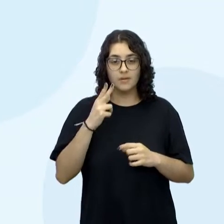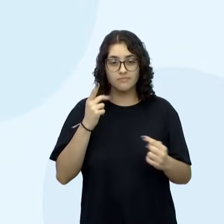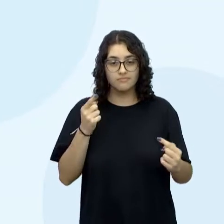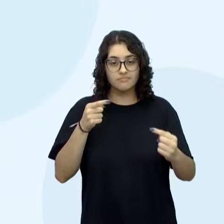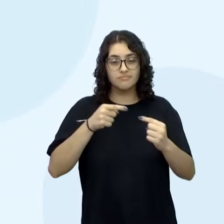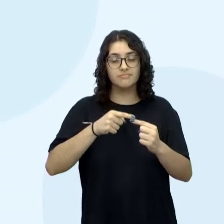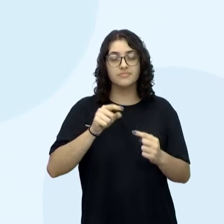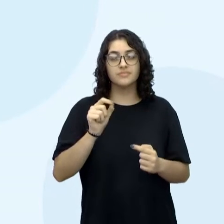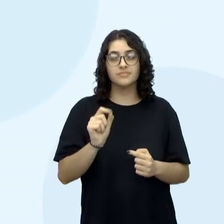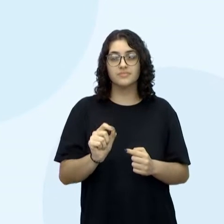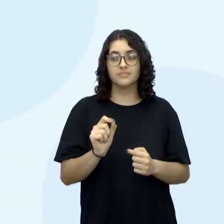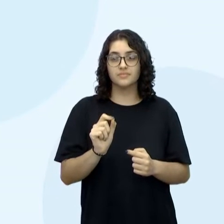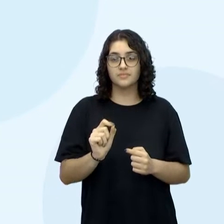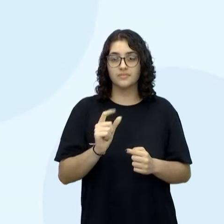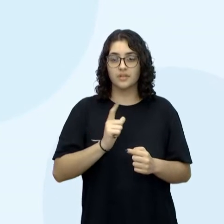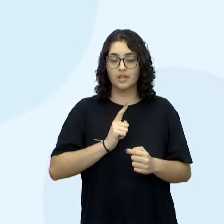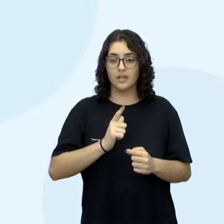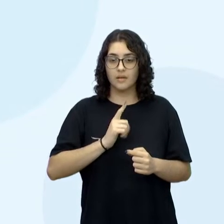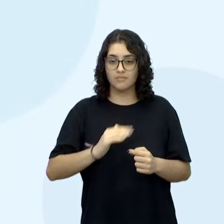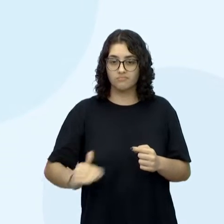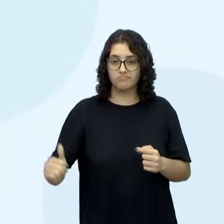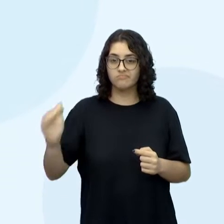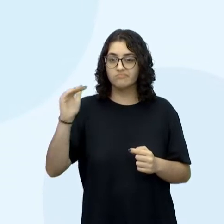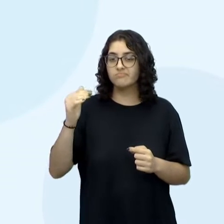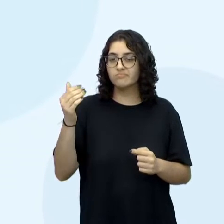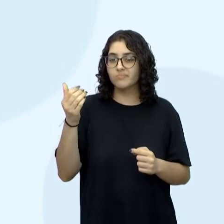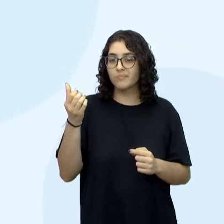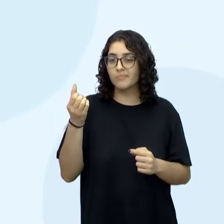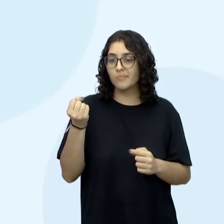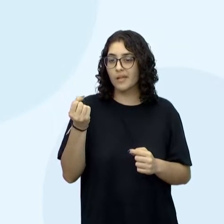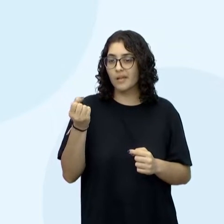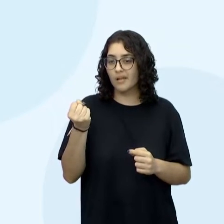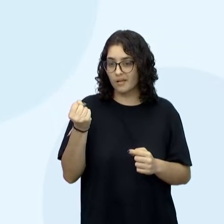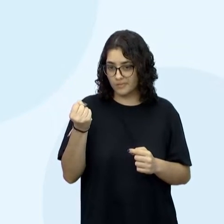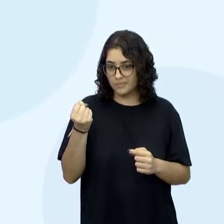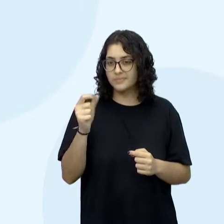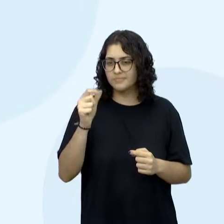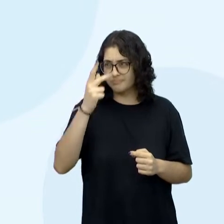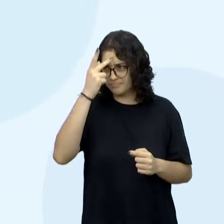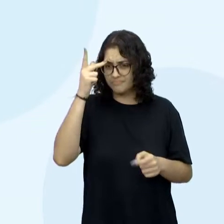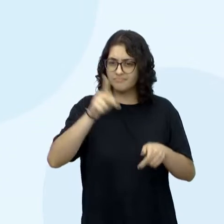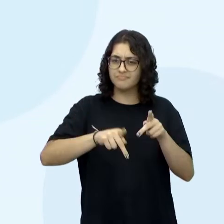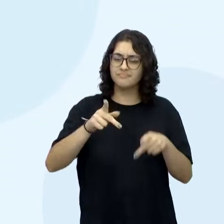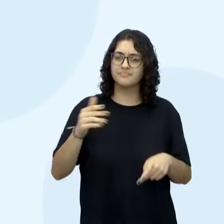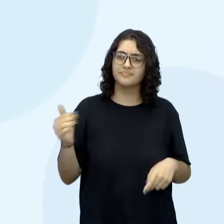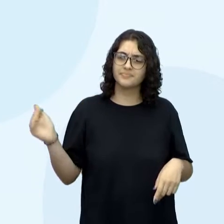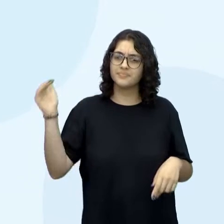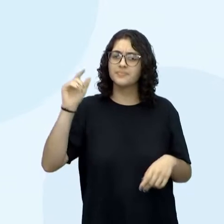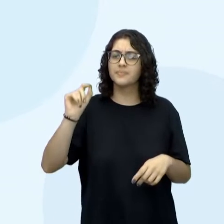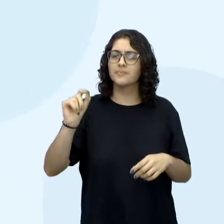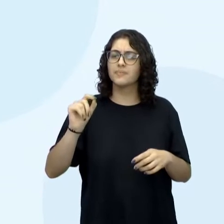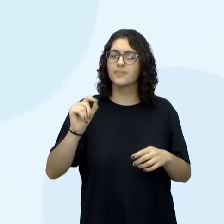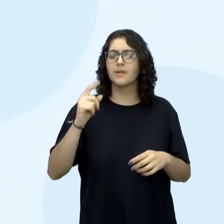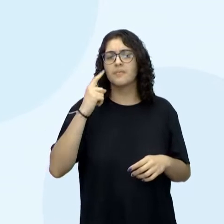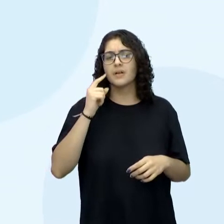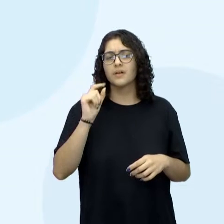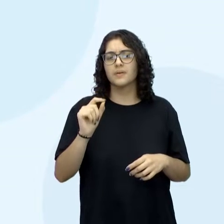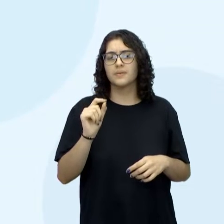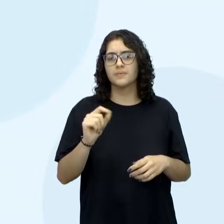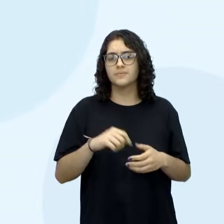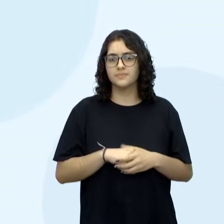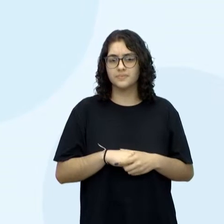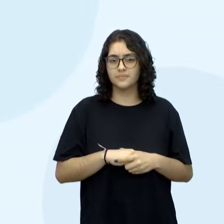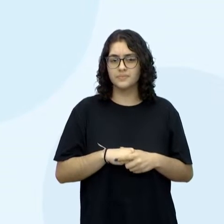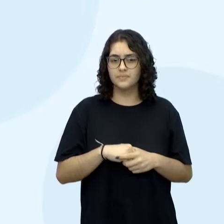ligada à questão da supremacia branca, ou seja, o que é essa ideia, né? A definição já está dizendo, né? Uma forma